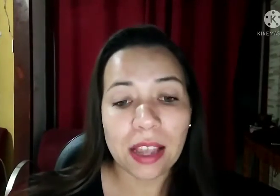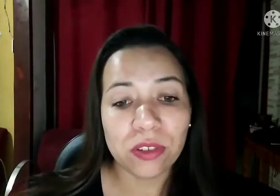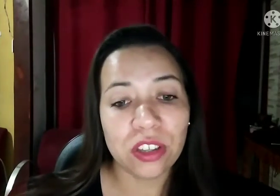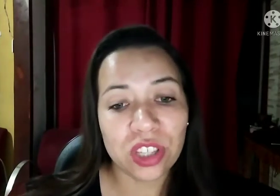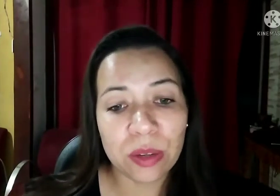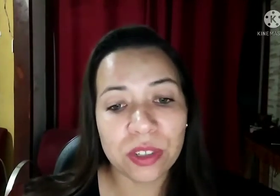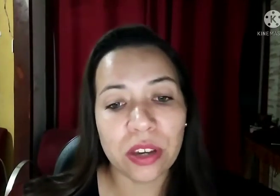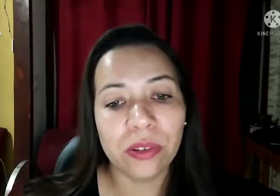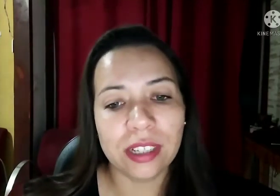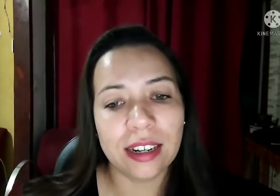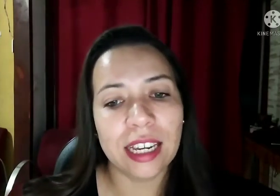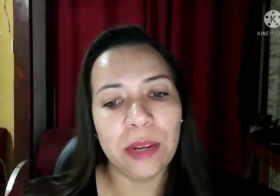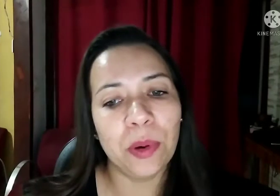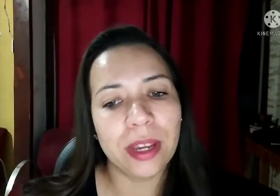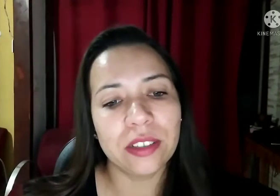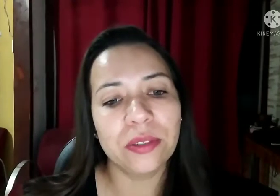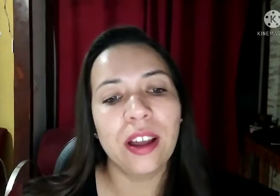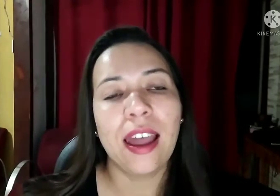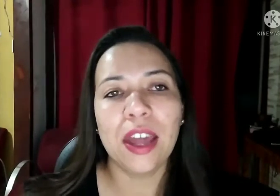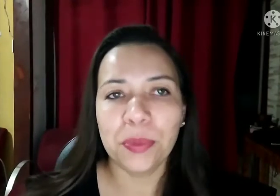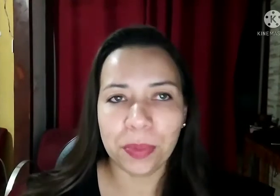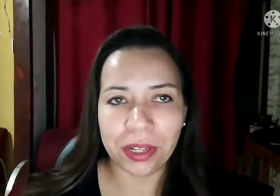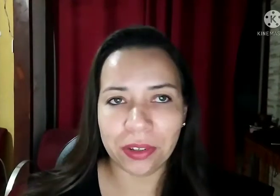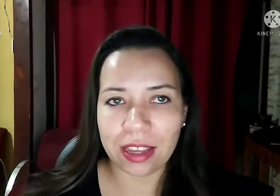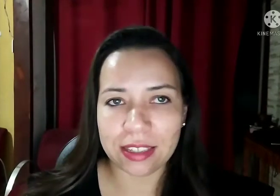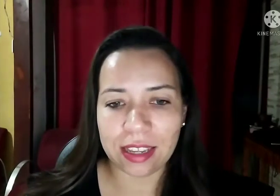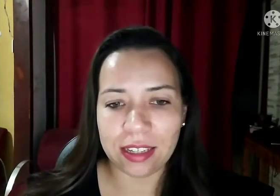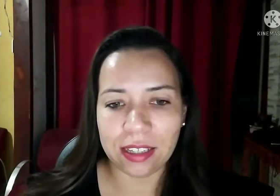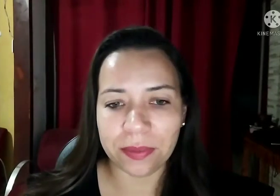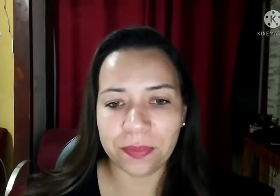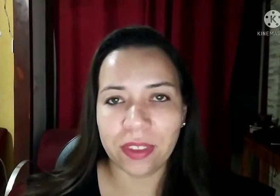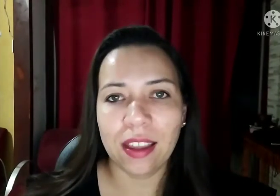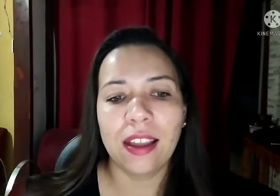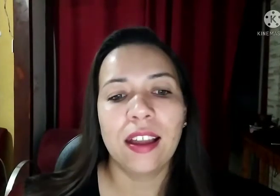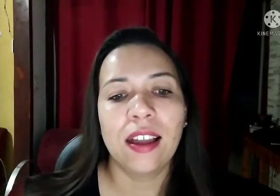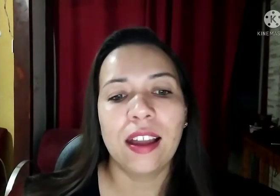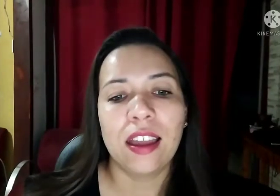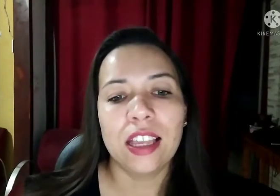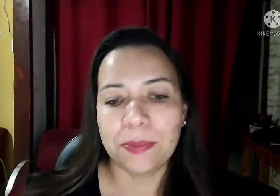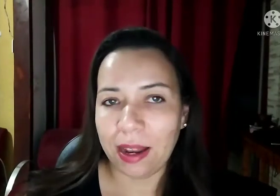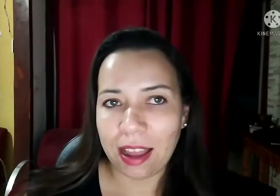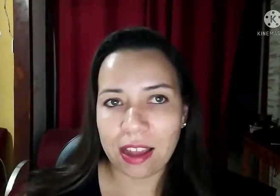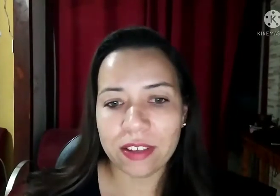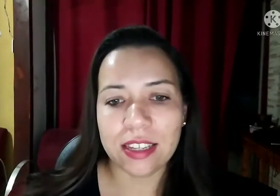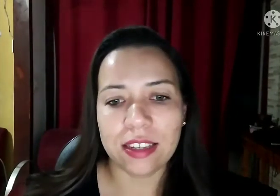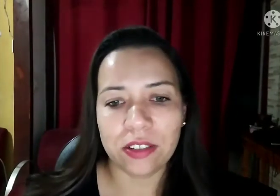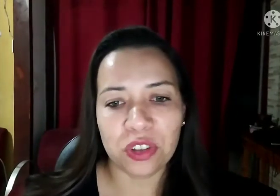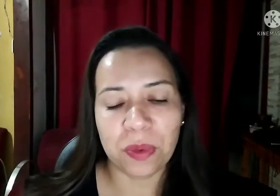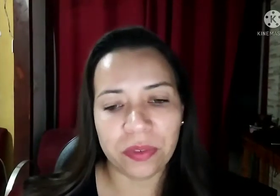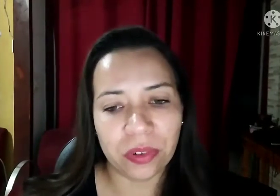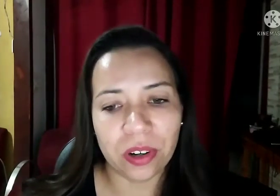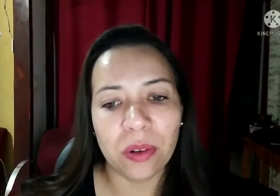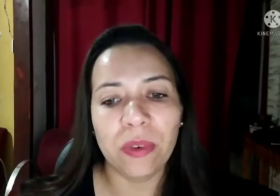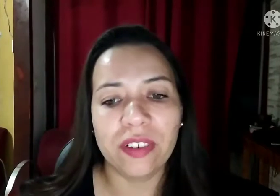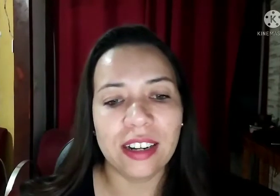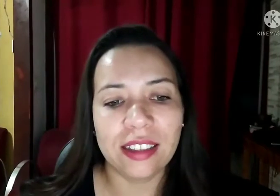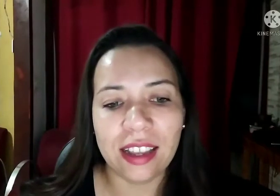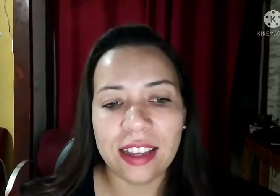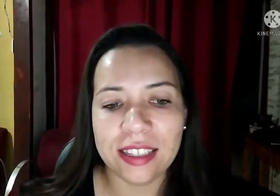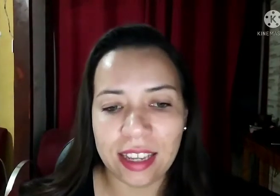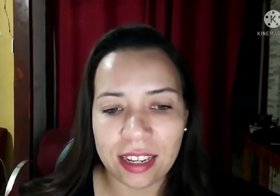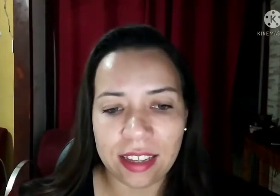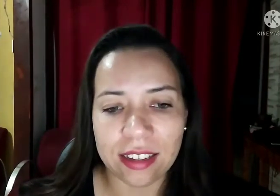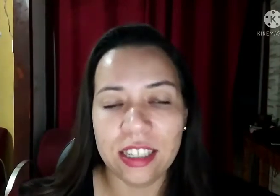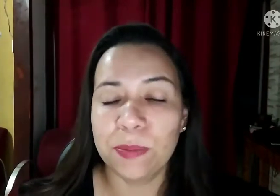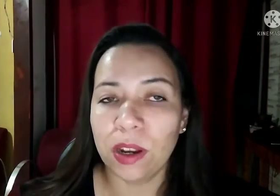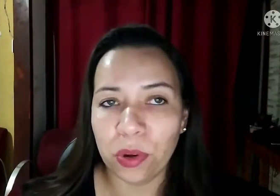Mas o que tínhamos que conter naquele momento era o pânico e a histeria. Espalharam a sensação de pavor, uma